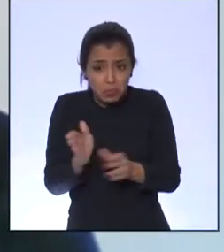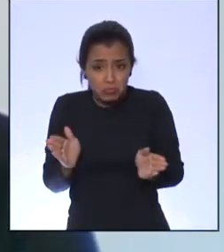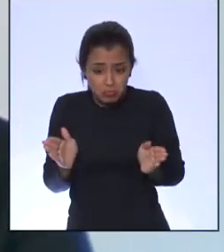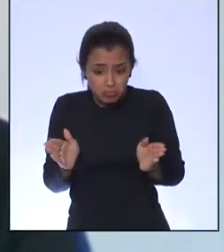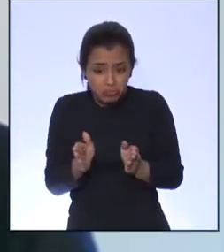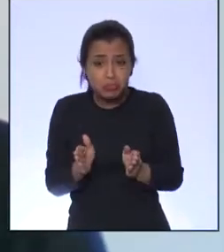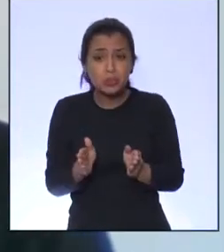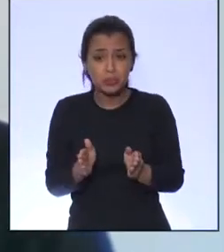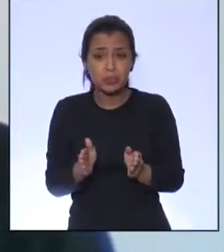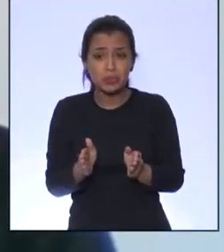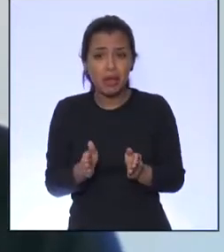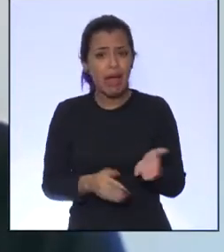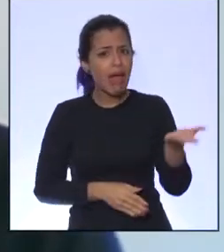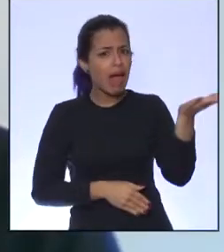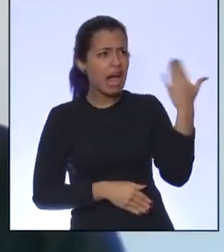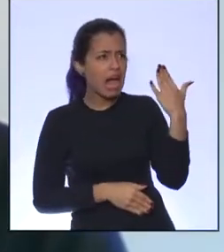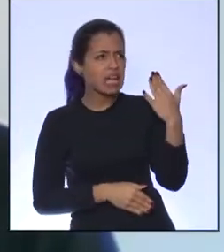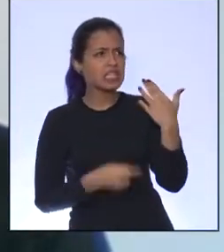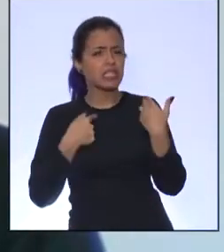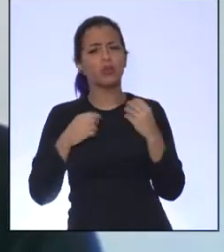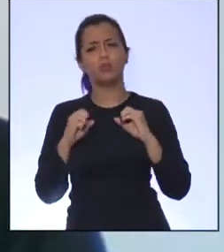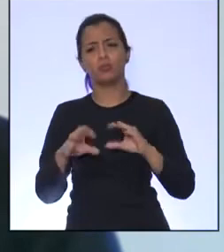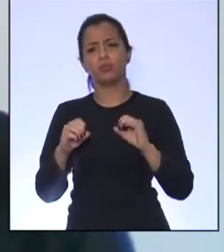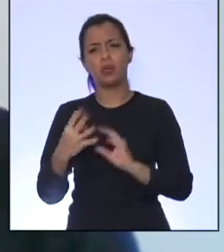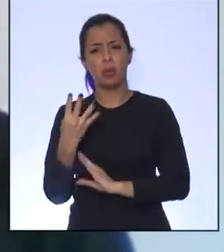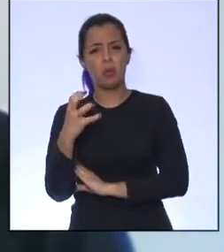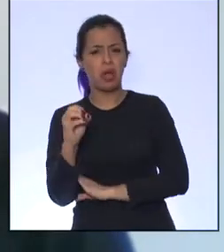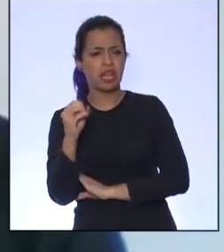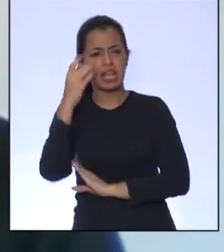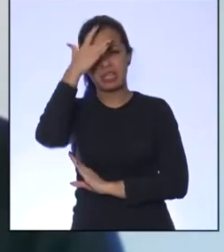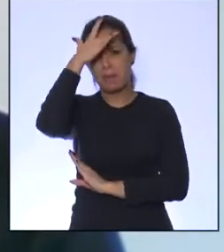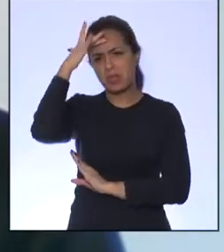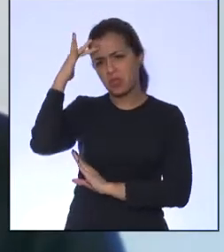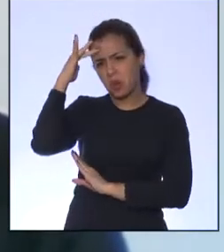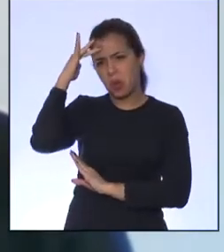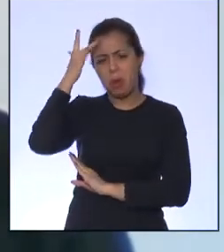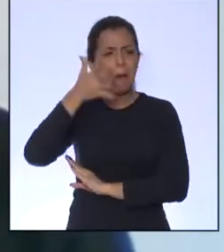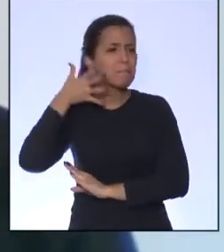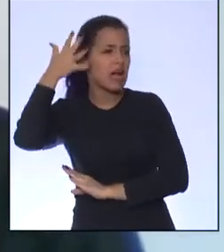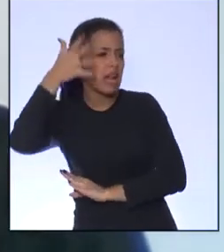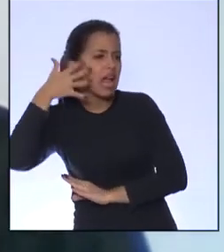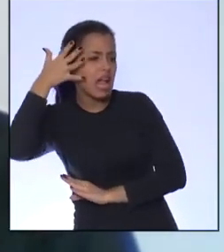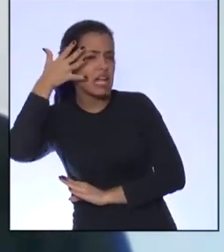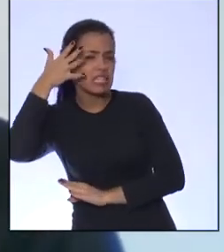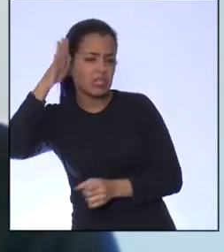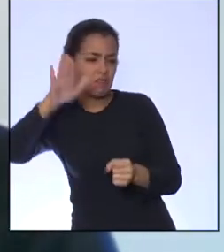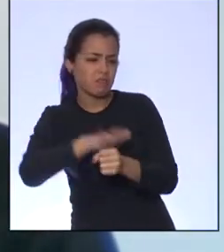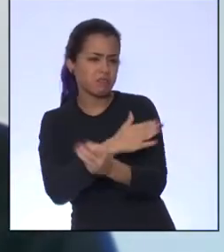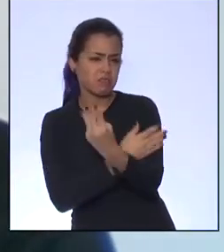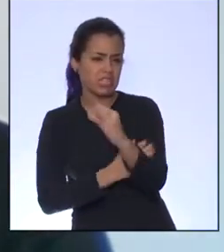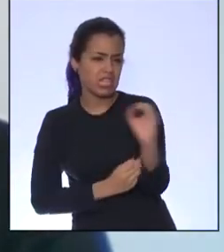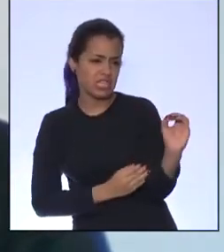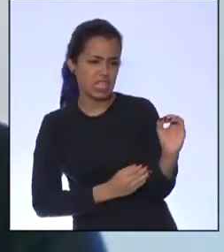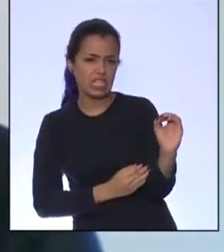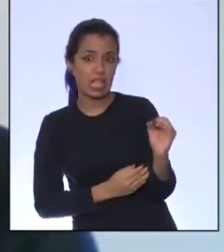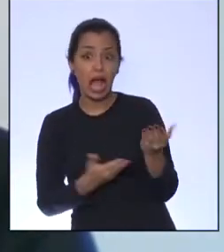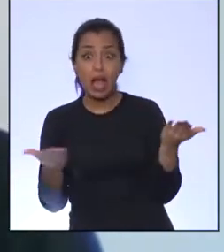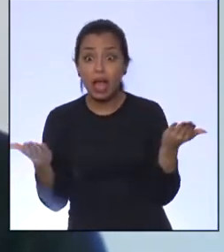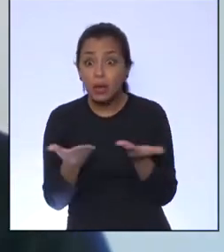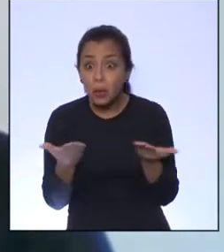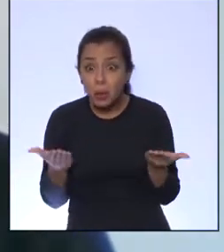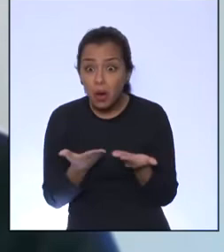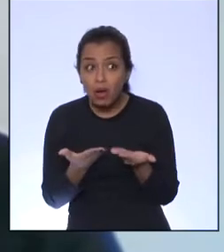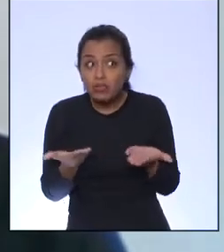Antes eu dava uma aula para 40, 50 pessoas, fazia uma palestra para 200, 300, 1.000 pessoas. Agora a gente pode